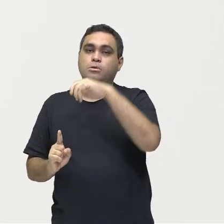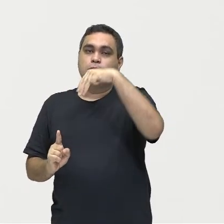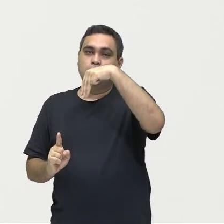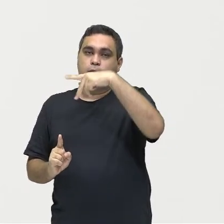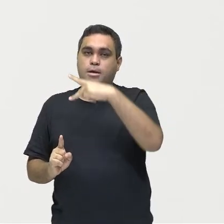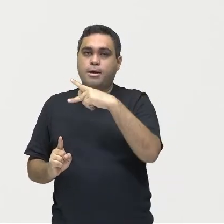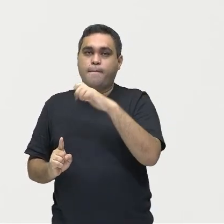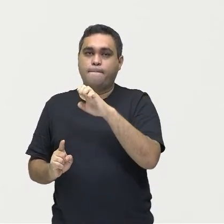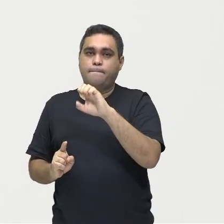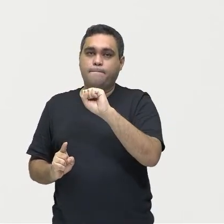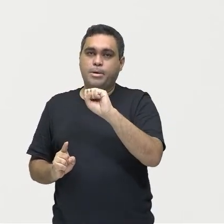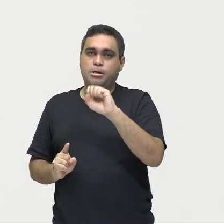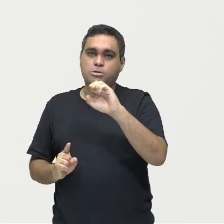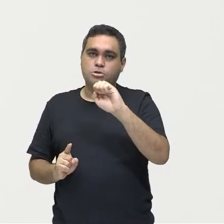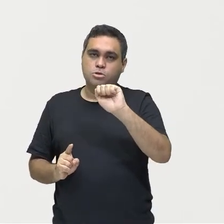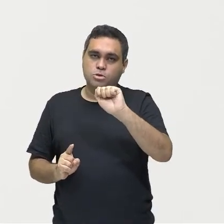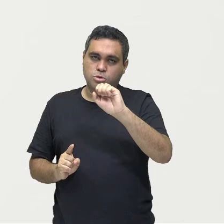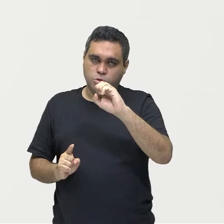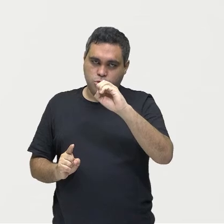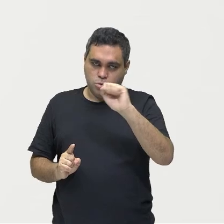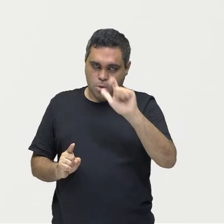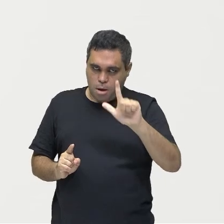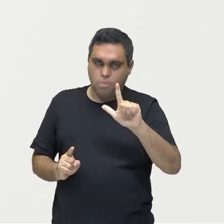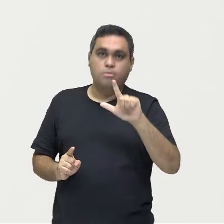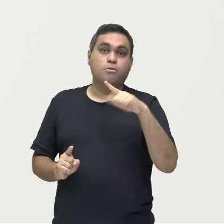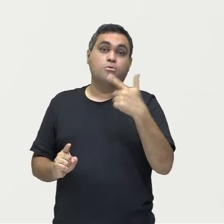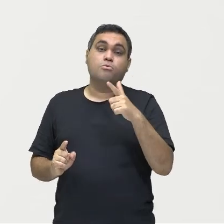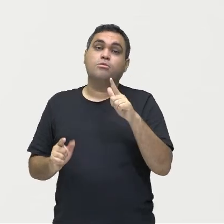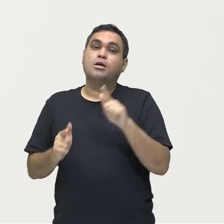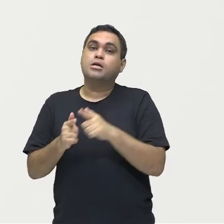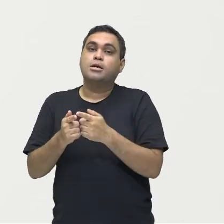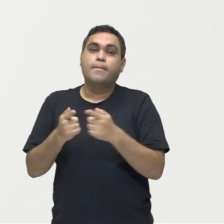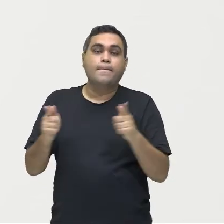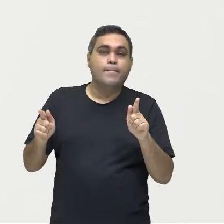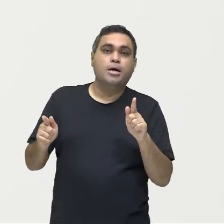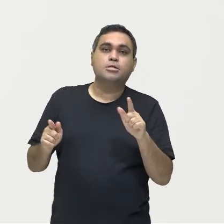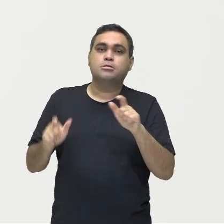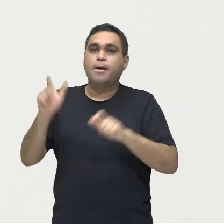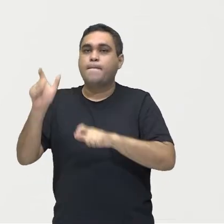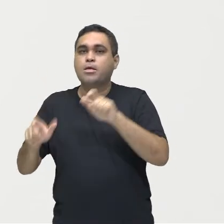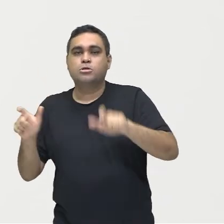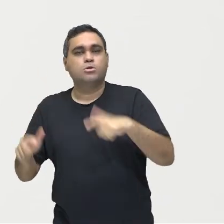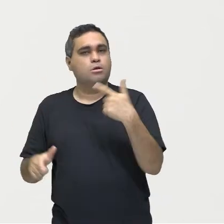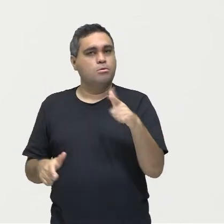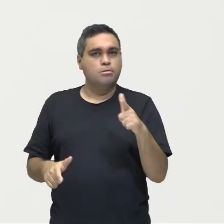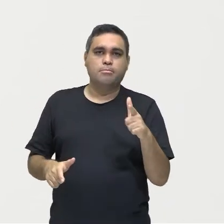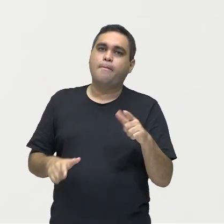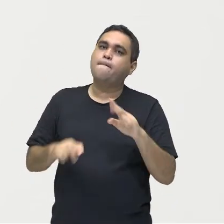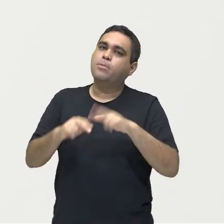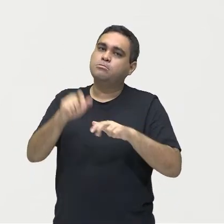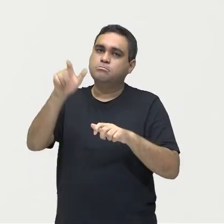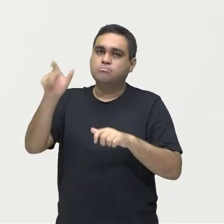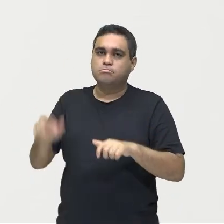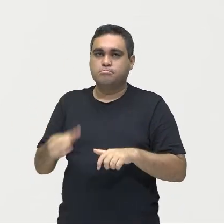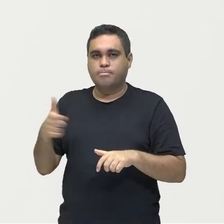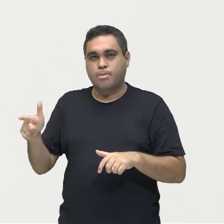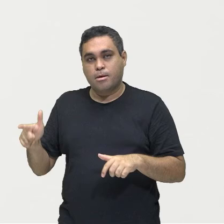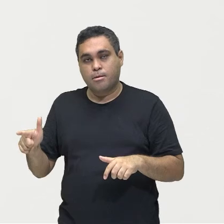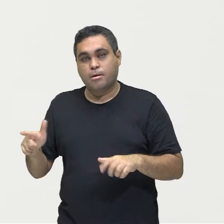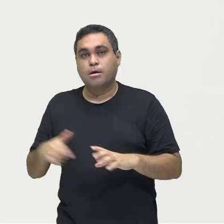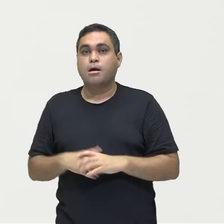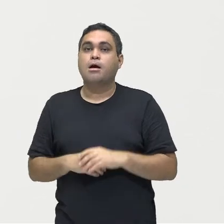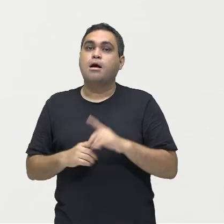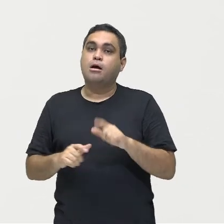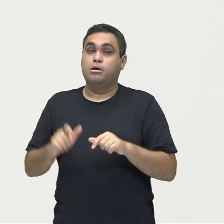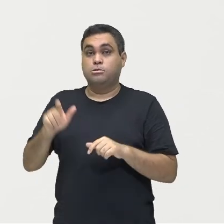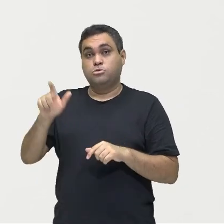não possui pessoas gramaticais, portanto não temos um sujeito. Nesse caso, o sujeito é denominado, chamado